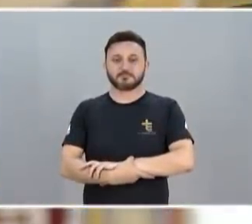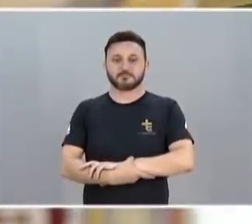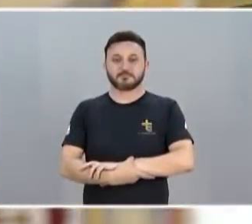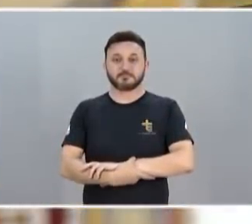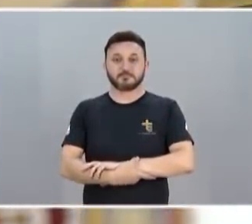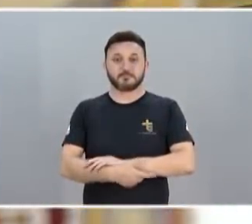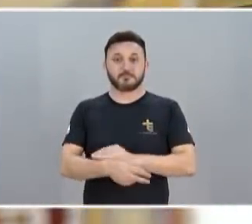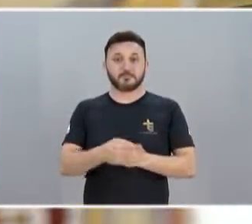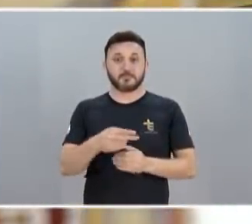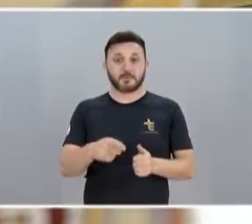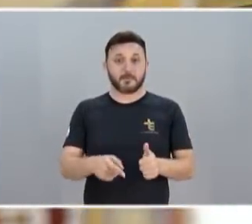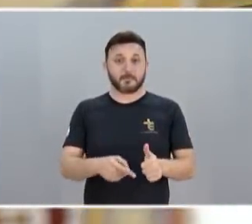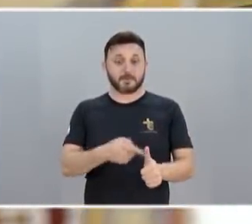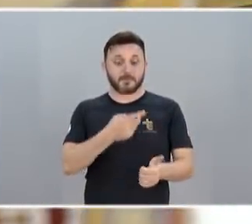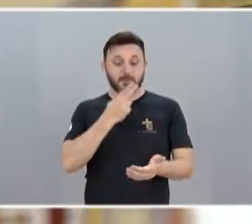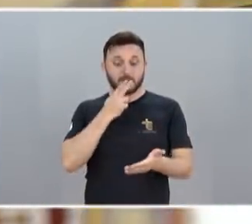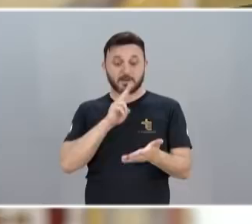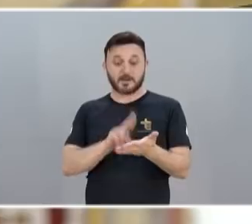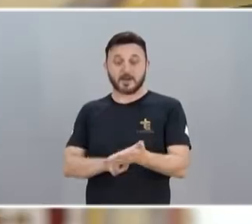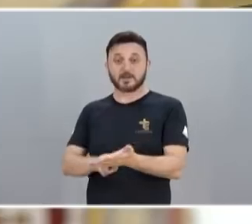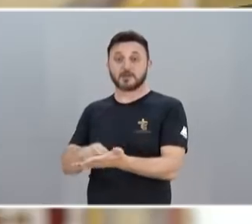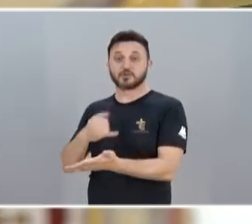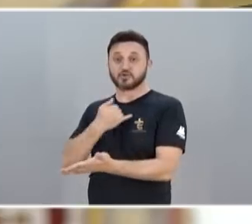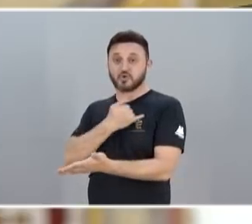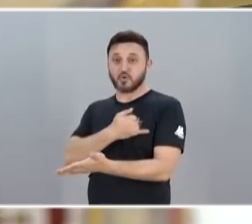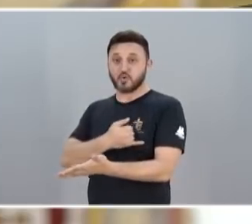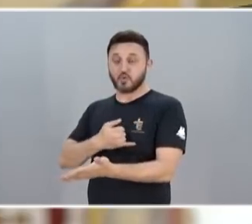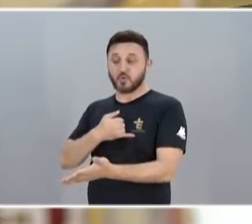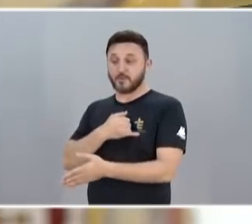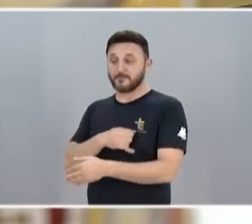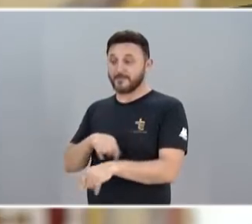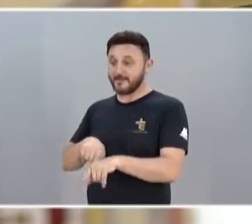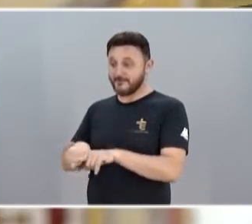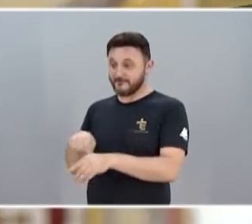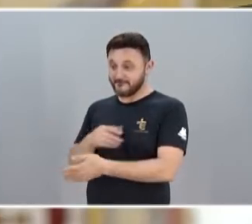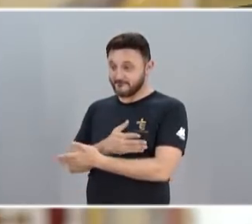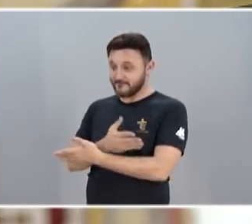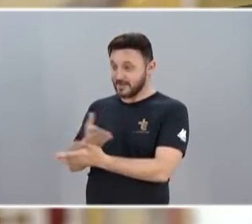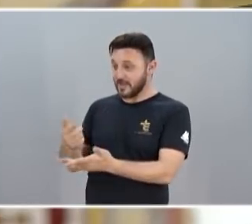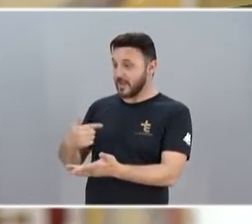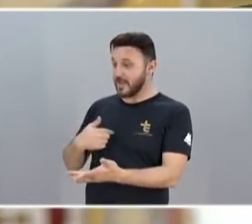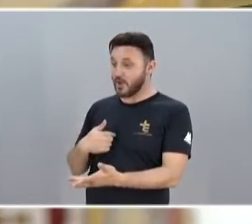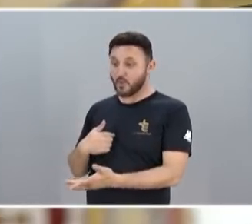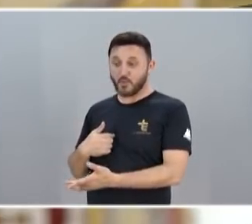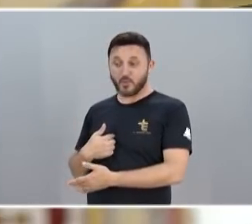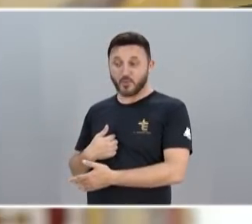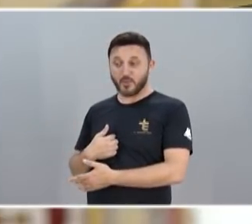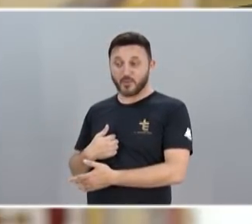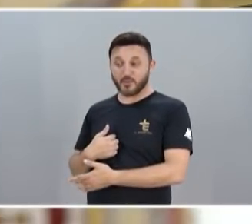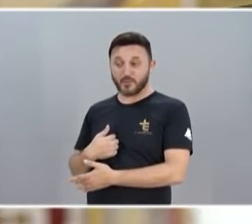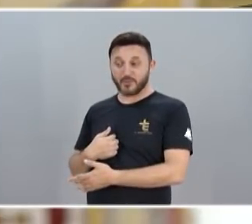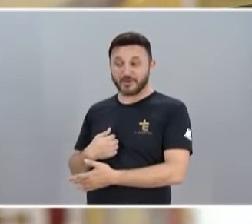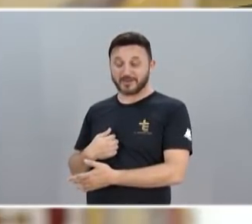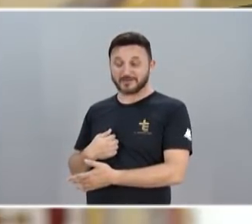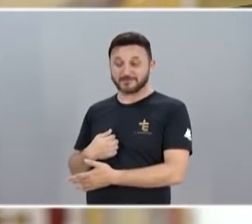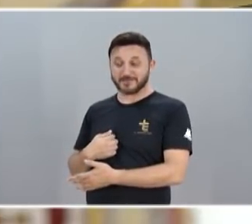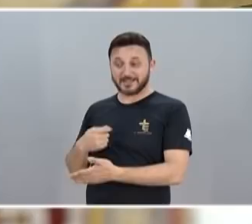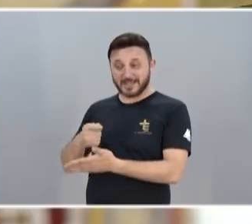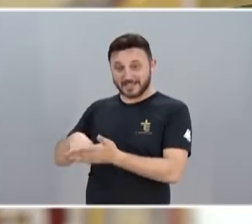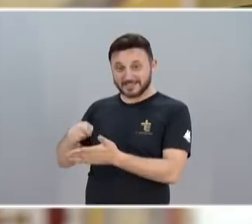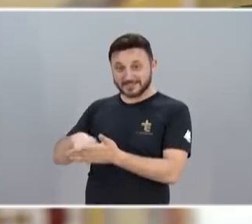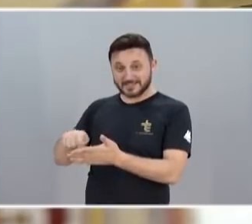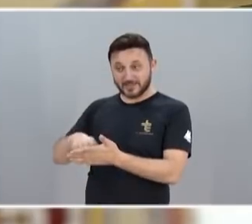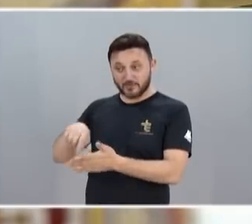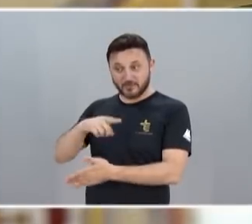Primeira carta de São João. Meus filhinhos, escrevo isto para que não pequeis. No